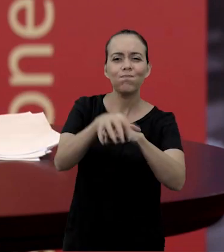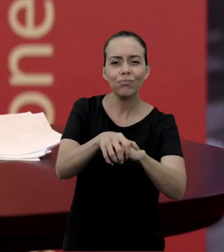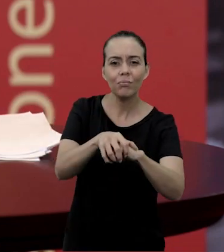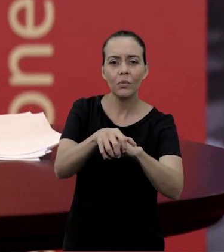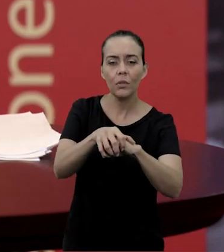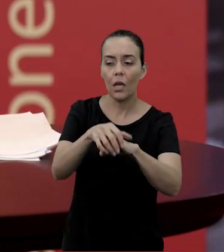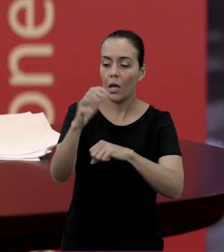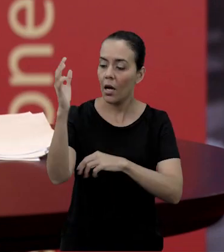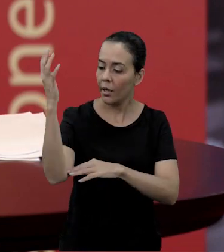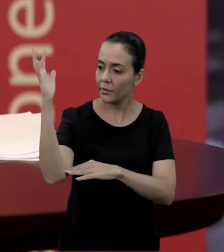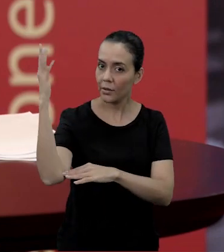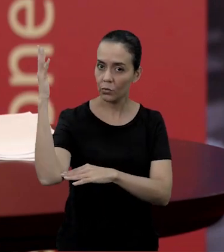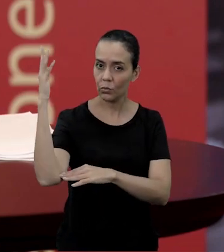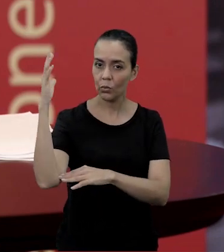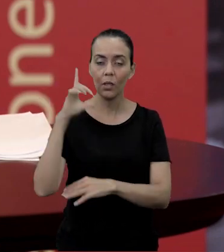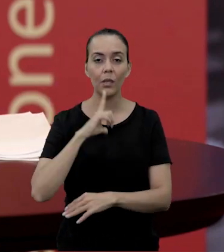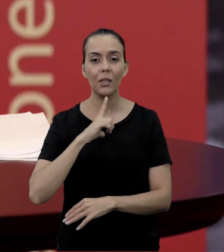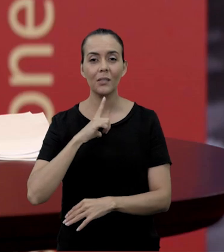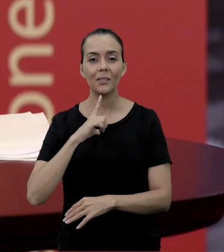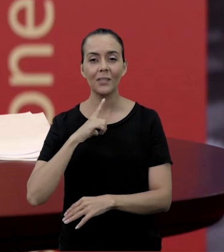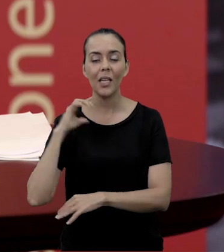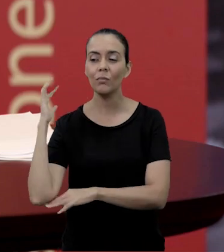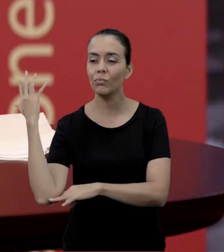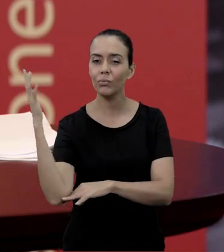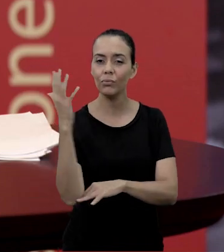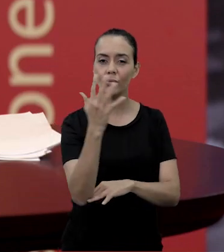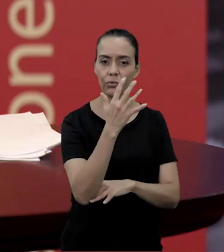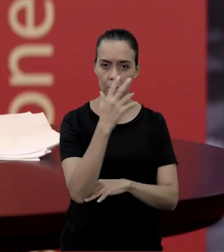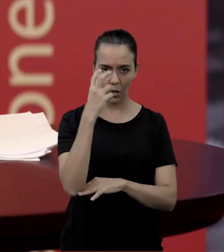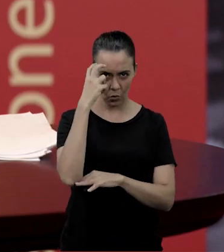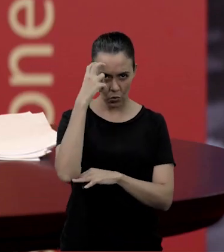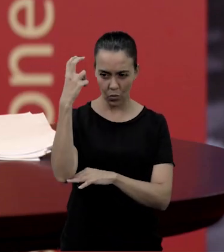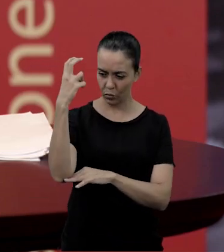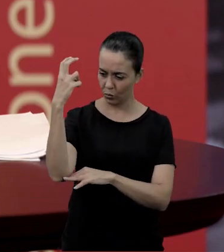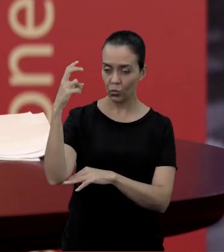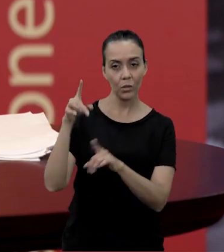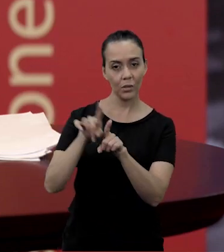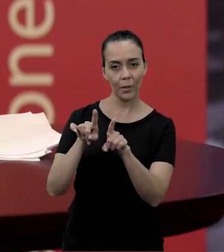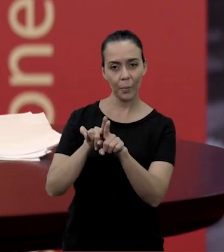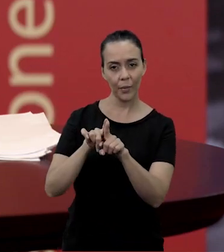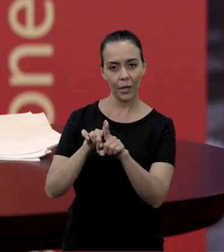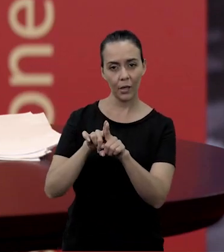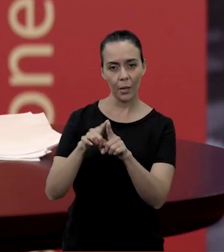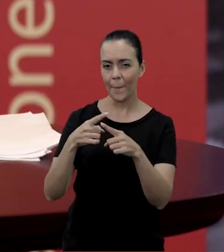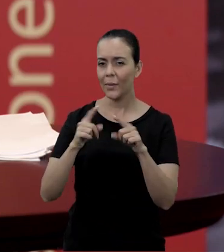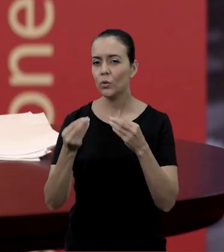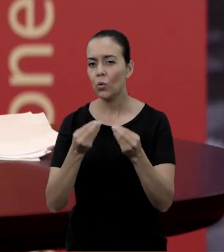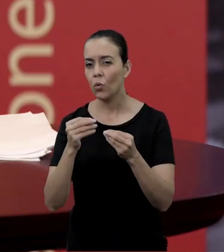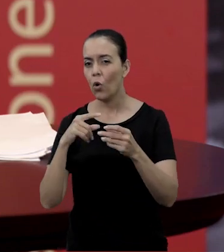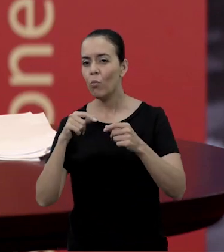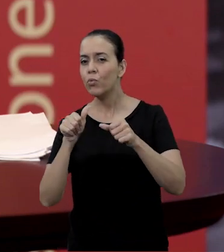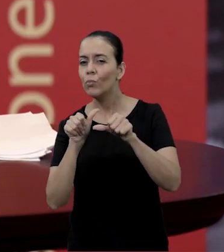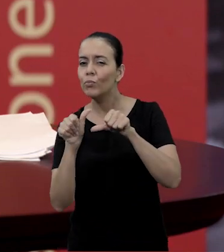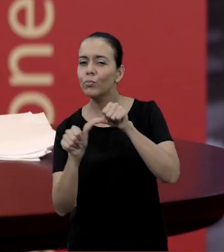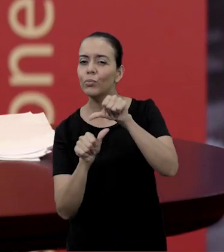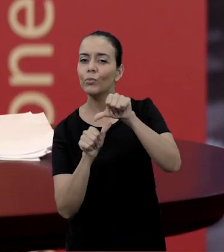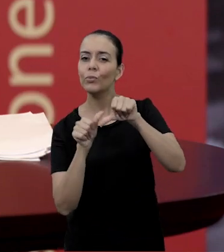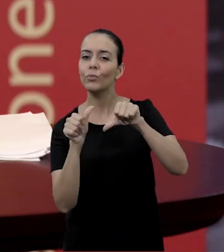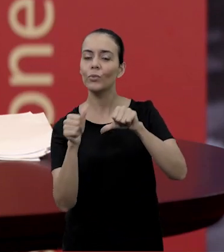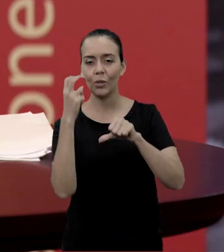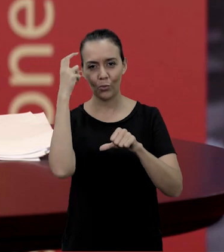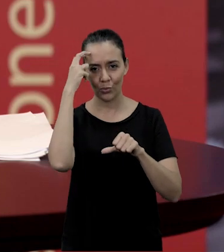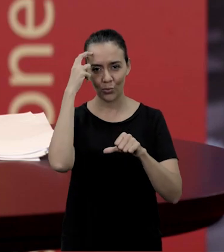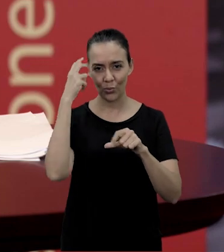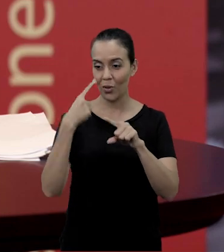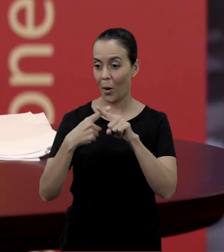ser transformada em cultura, é disso que se trata, né? Mas ela só pode ser transformada em cultura por quem detém o poder